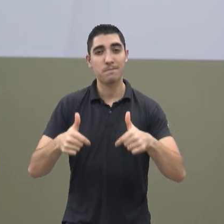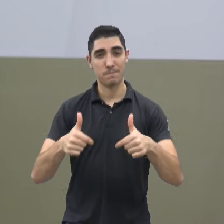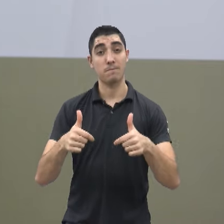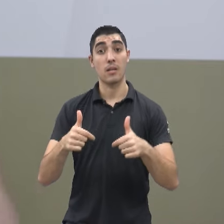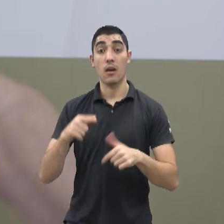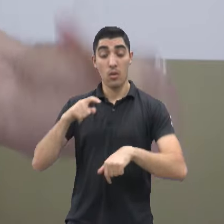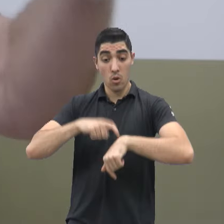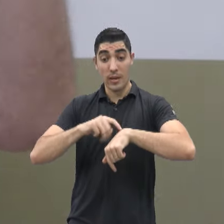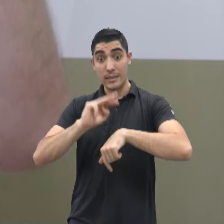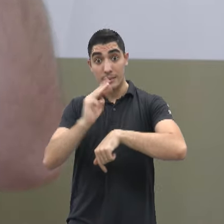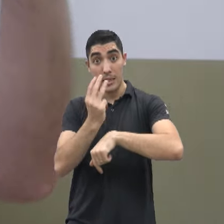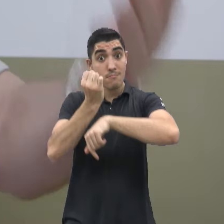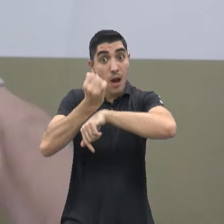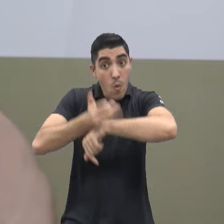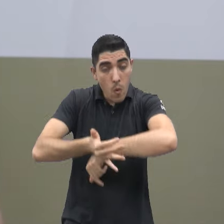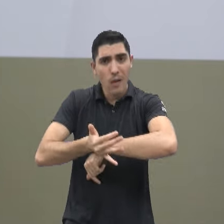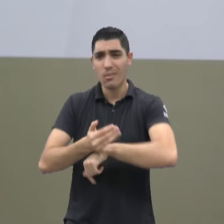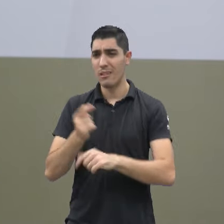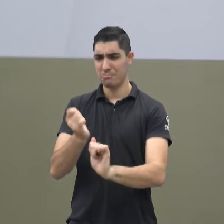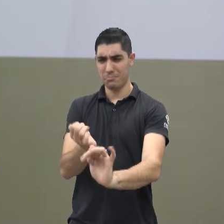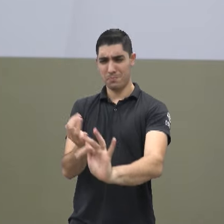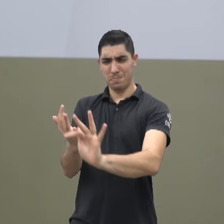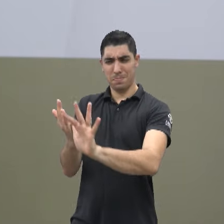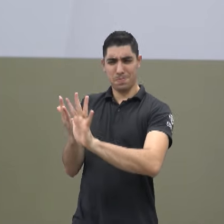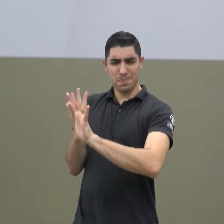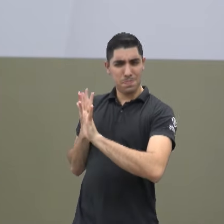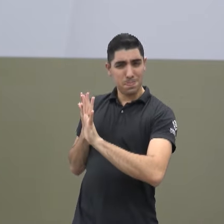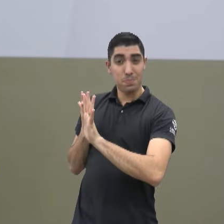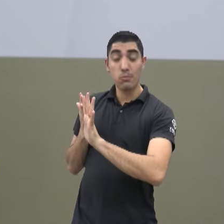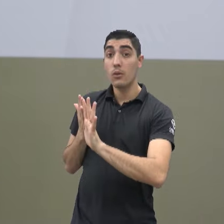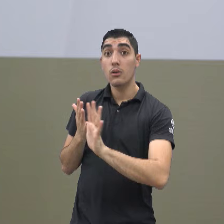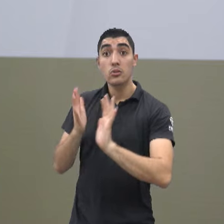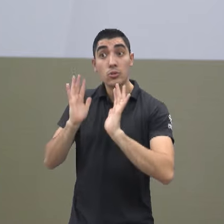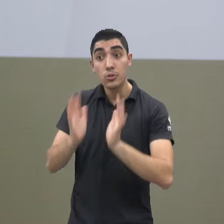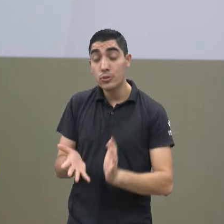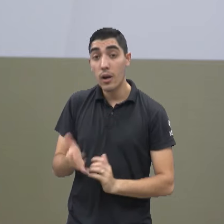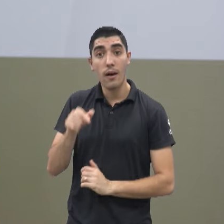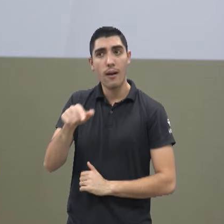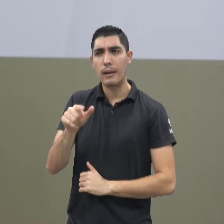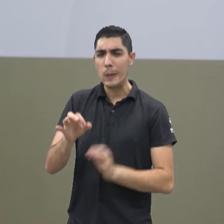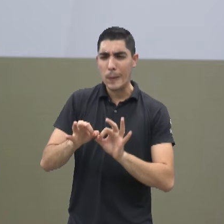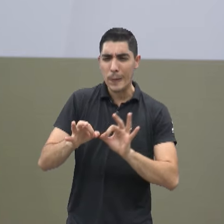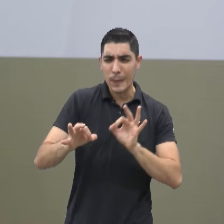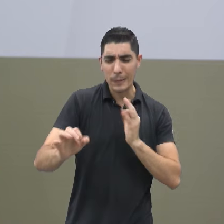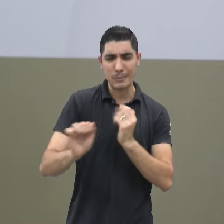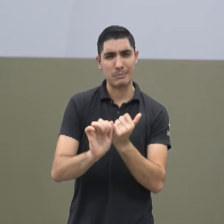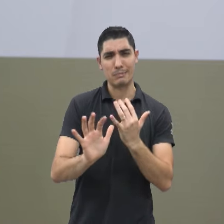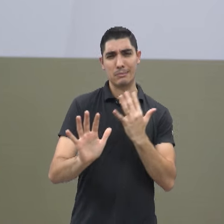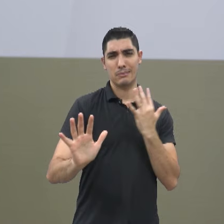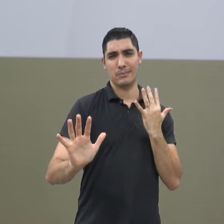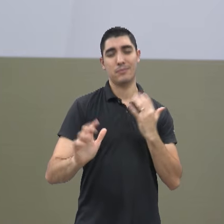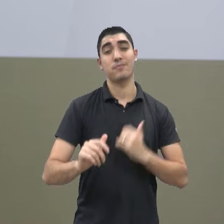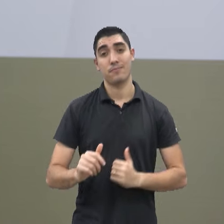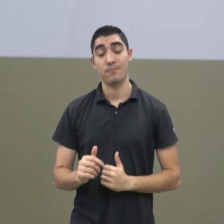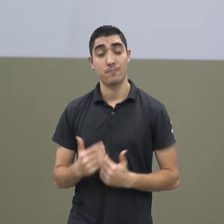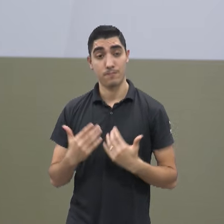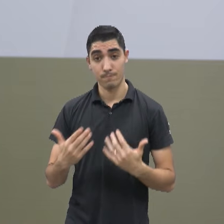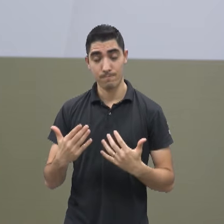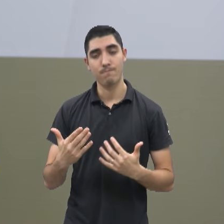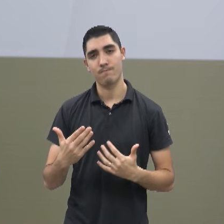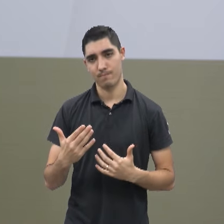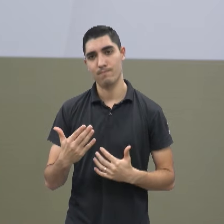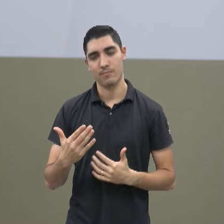3 da manhã. A fila estava longe do ginásio, era fila para entrar no ginásio, né? Na época era quem chegava primeiro entrava, né? E realmente mostra